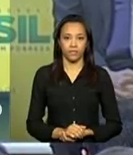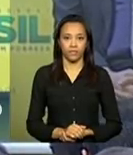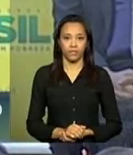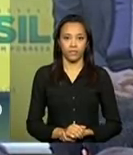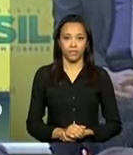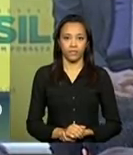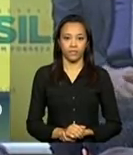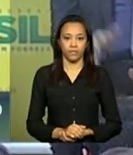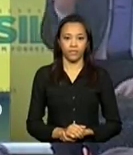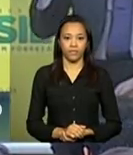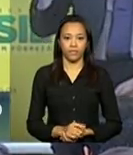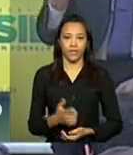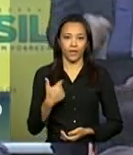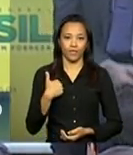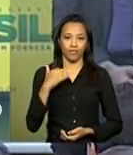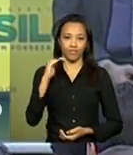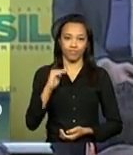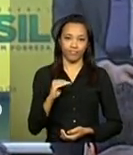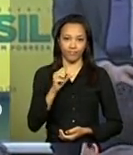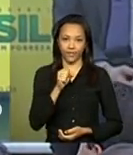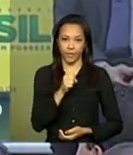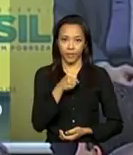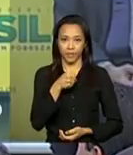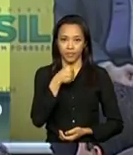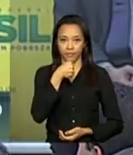Certo que eu sou baixinho, mas não é tanto assim também, o pessoal baixa.